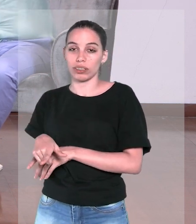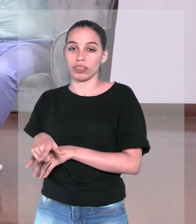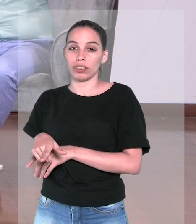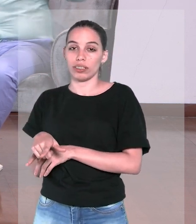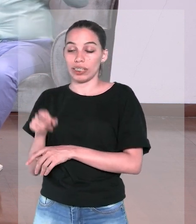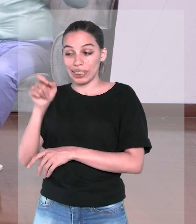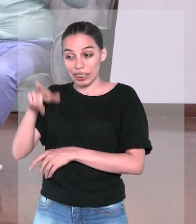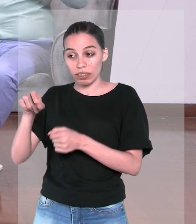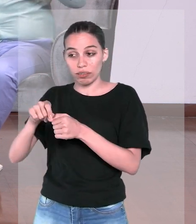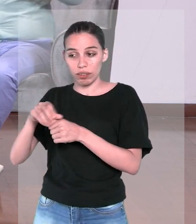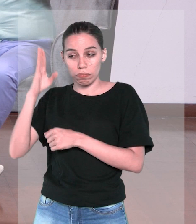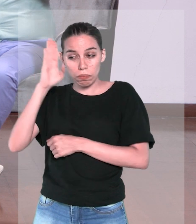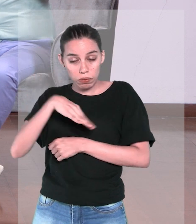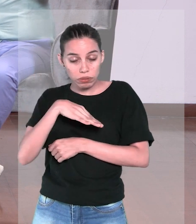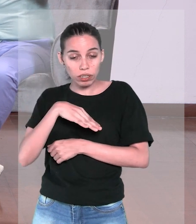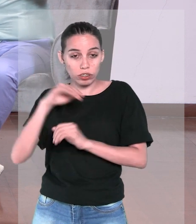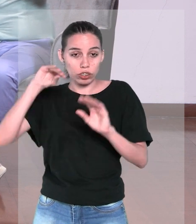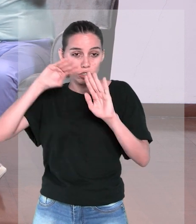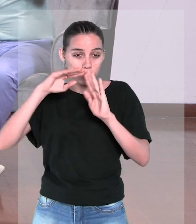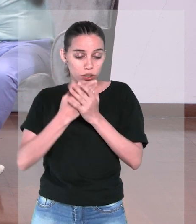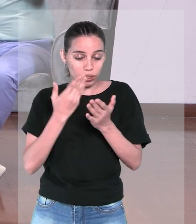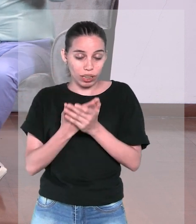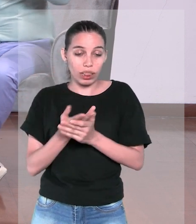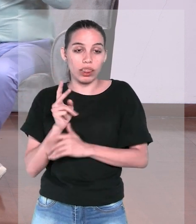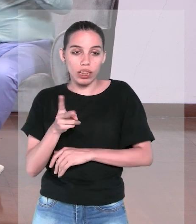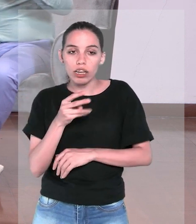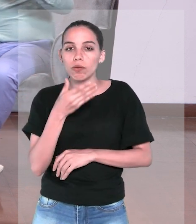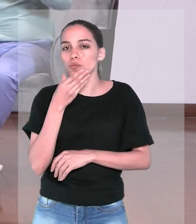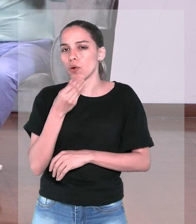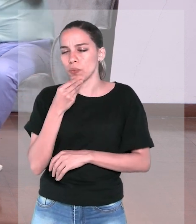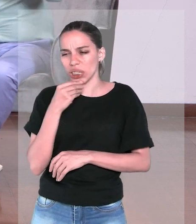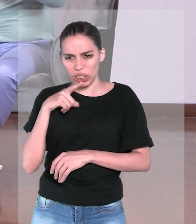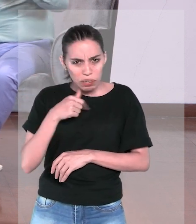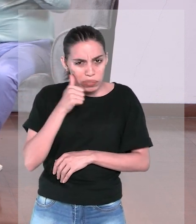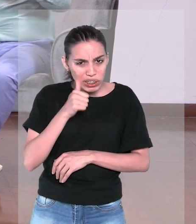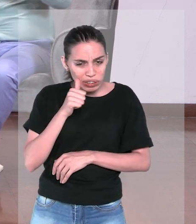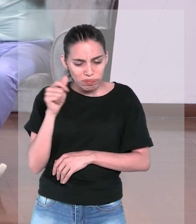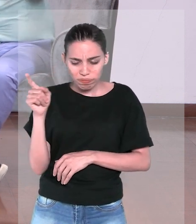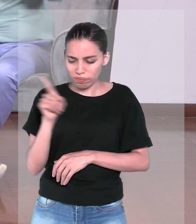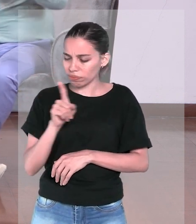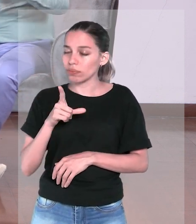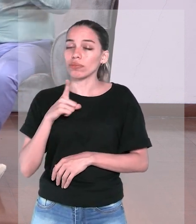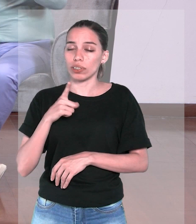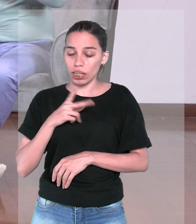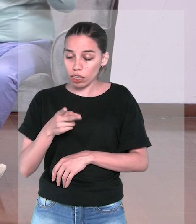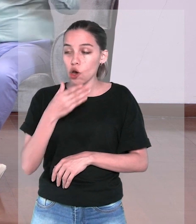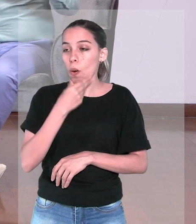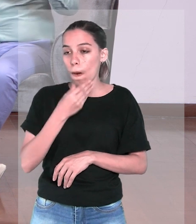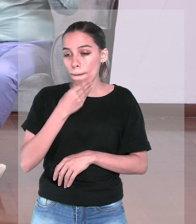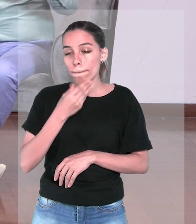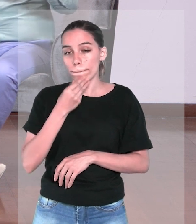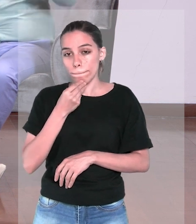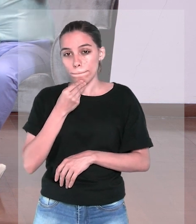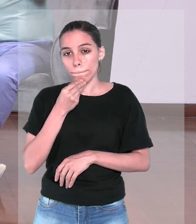digo quem ataca as escolas. Não, é um menino que ataca, é um jovem que ataca, é um homem que ataca, não é uma